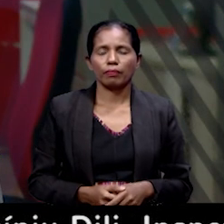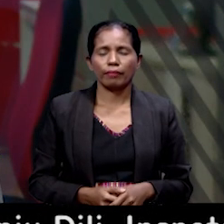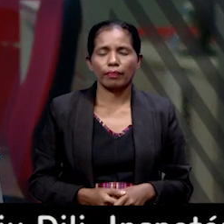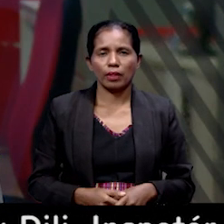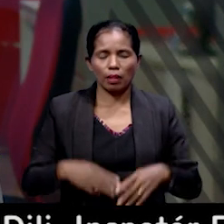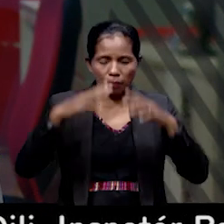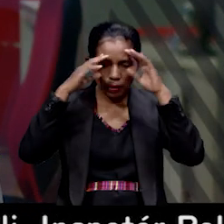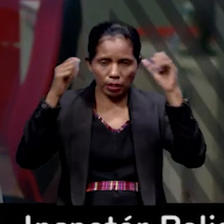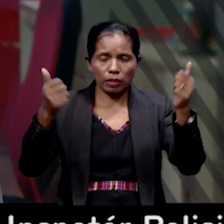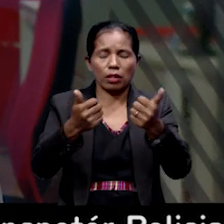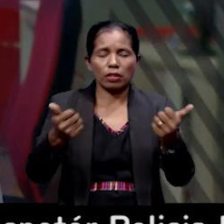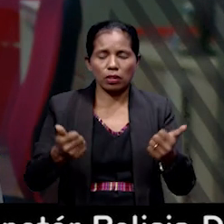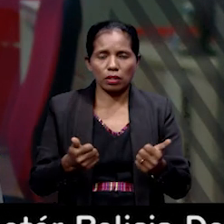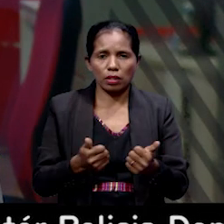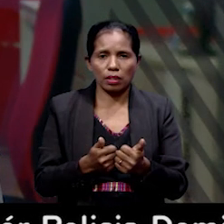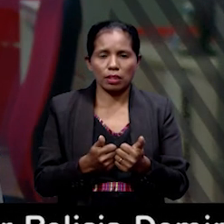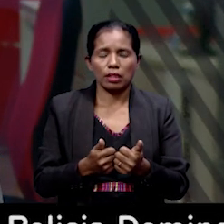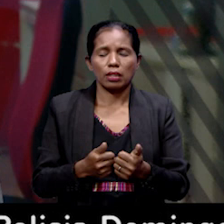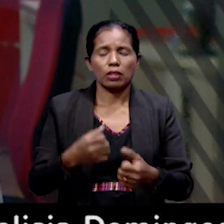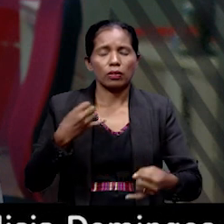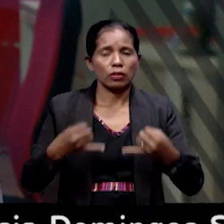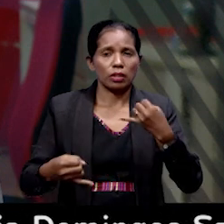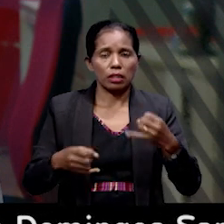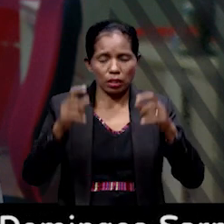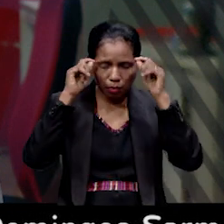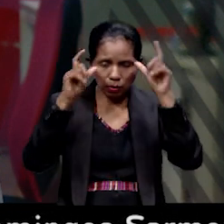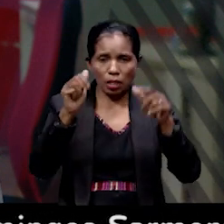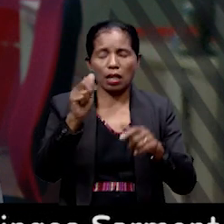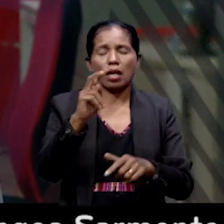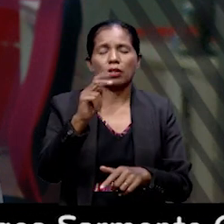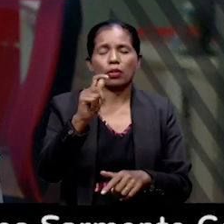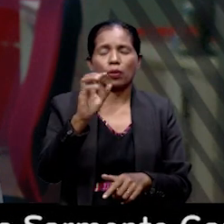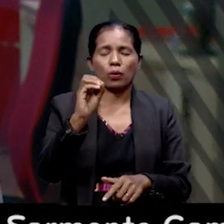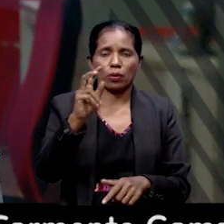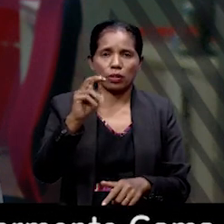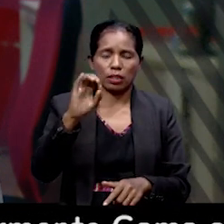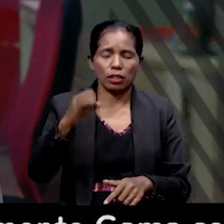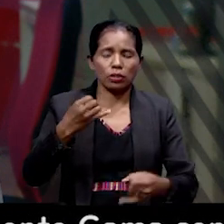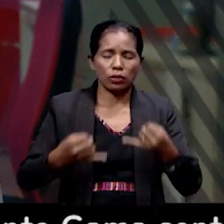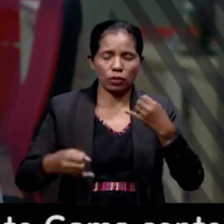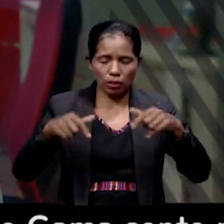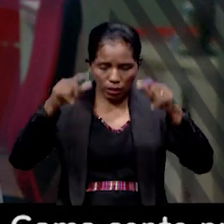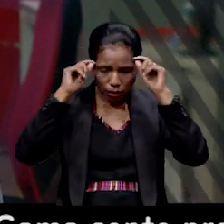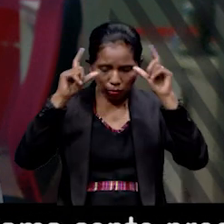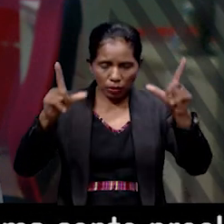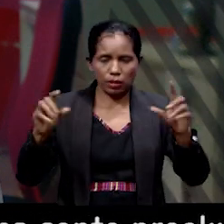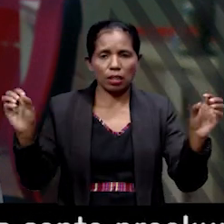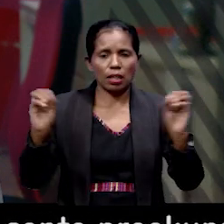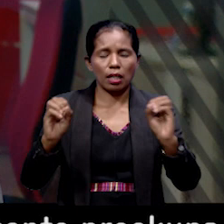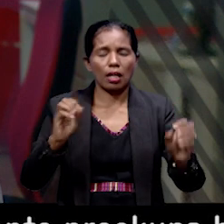Presidente da Associação Magistrados Judiciais de Timor-Leste, Antoninho Gonçalves Atetem, Justiça de Timor-Leste sem menos recurso